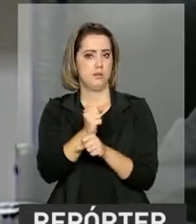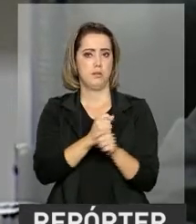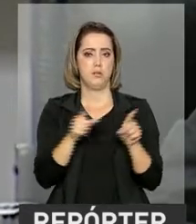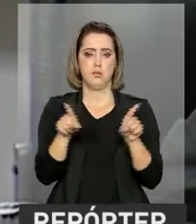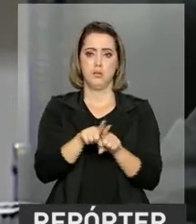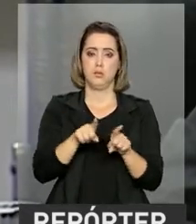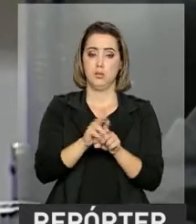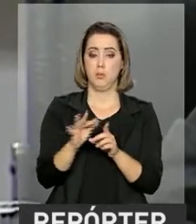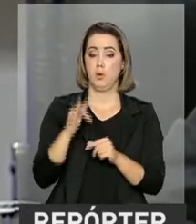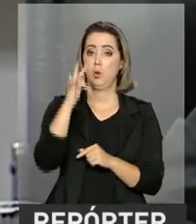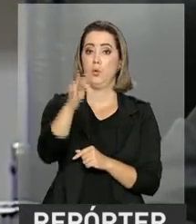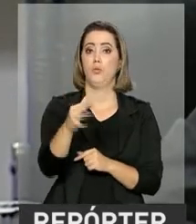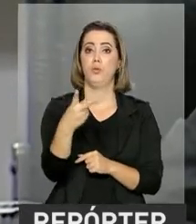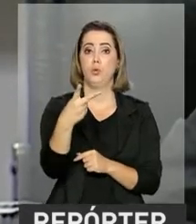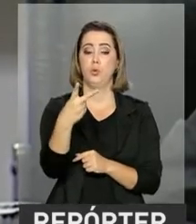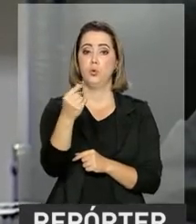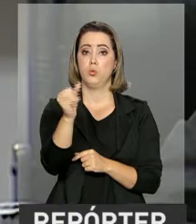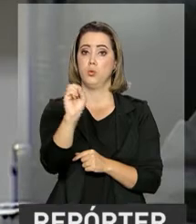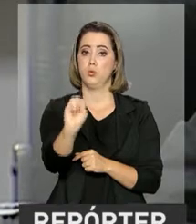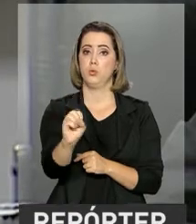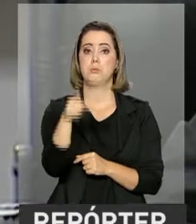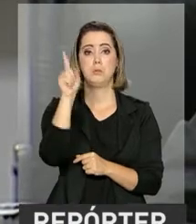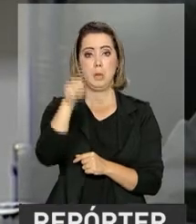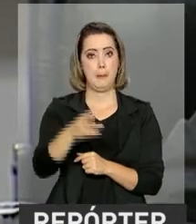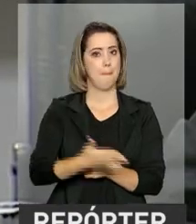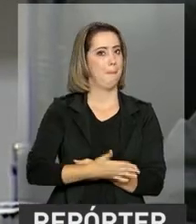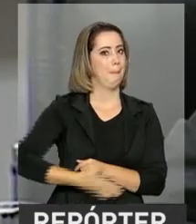mas para 2018 é mais expressiva ainda a simetria